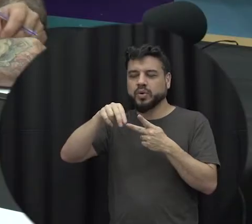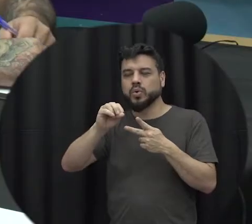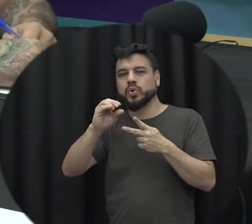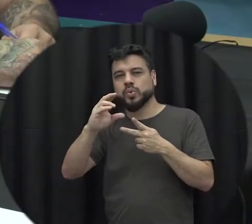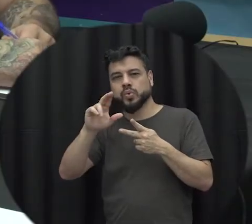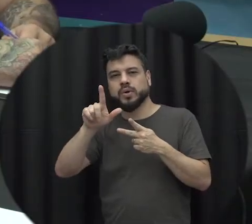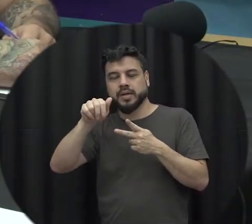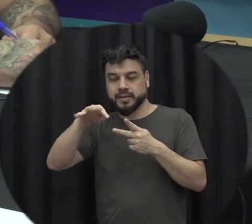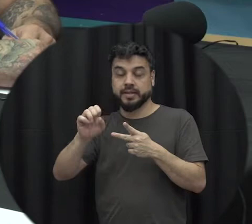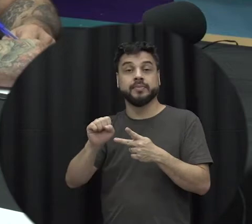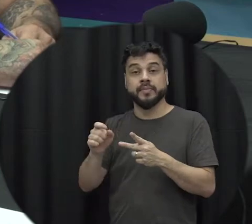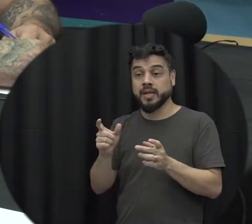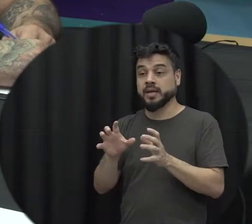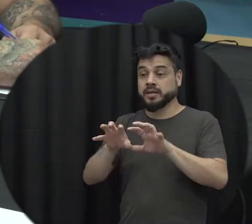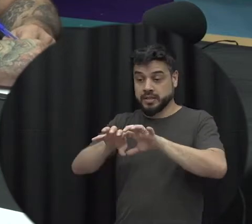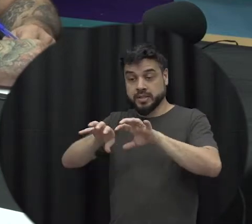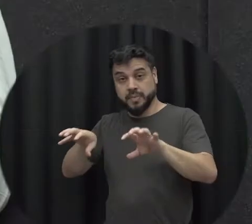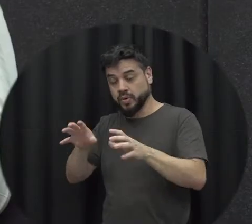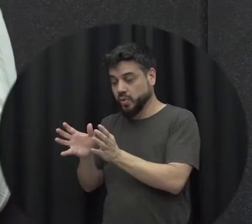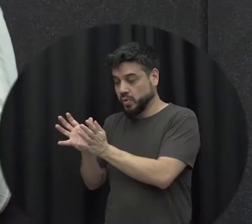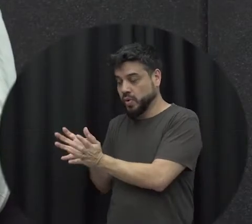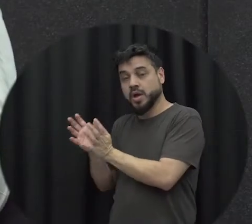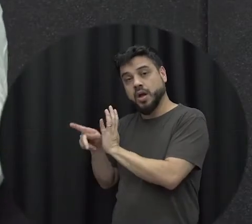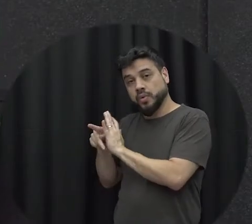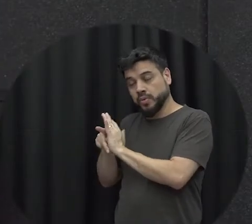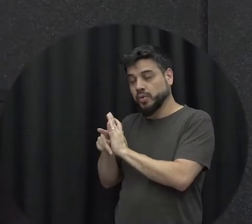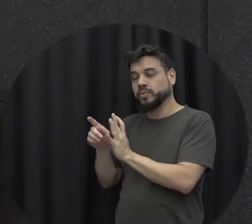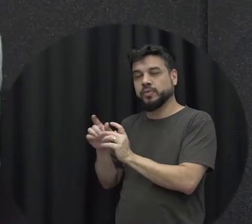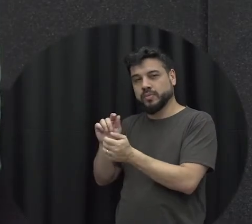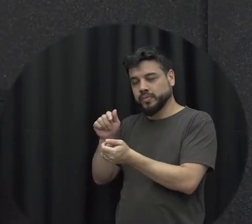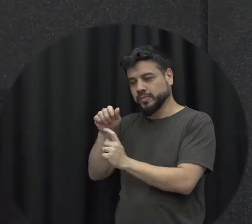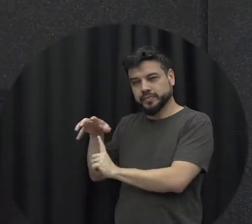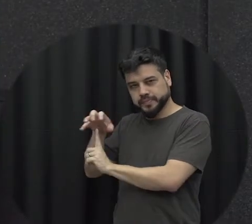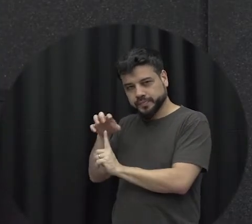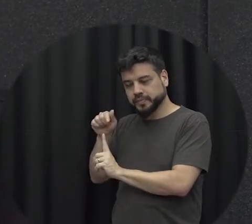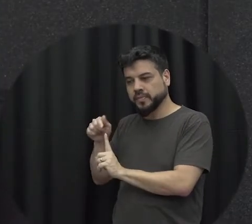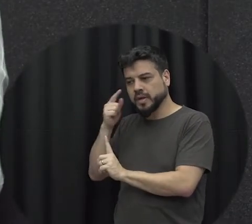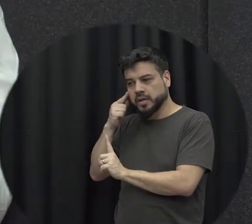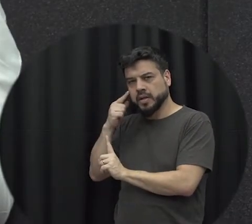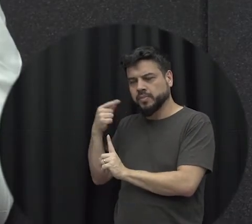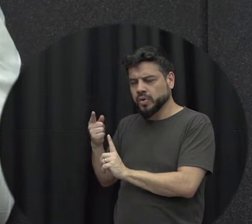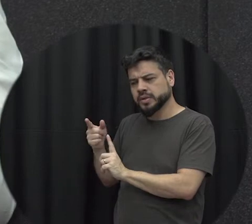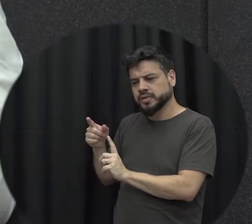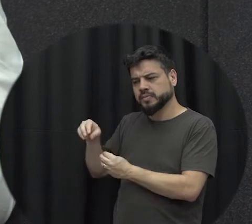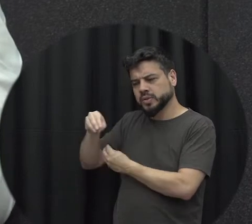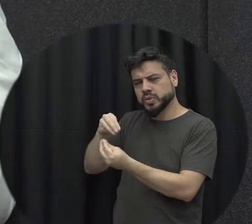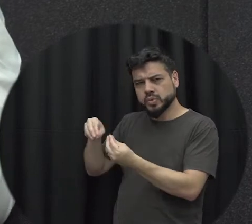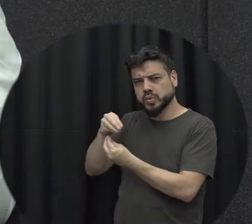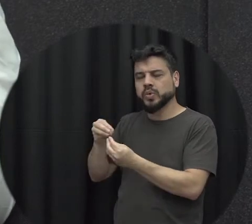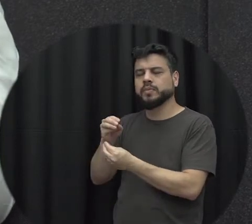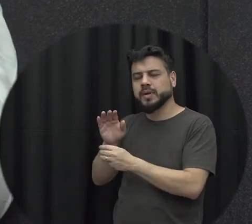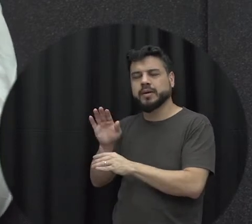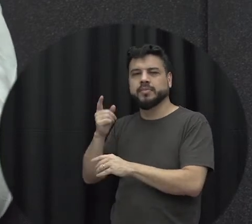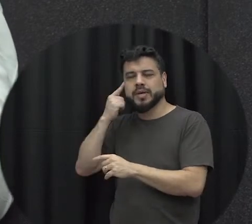foram potenciais, misturamos eles, porque a gente sabe que um pode ajudar o outro nesse processo de degradação,